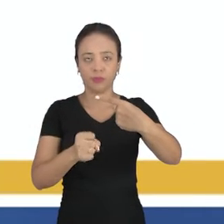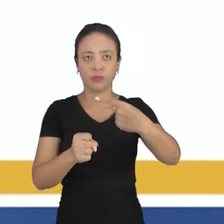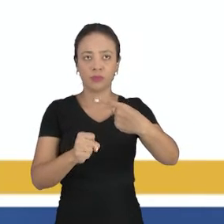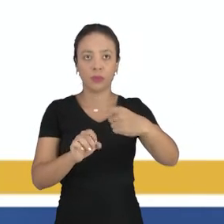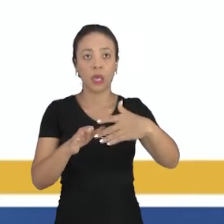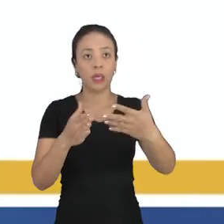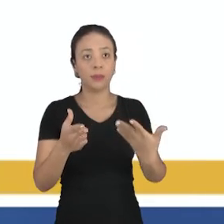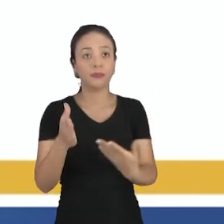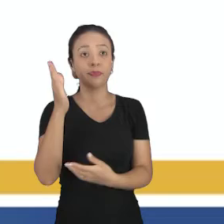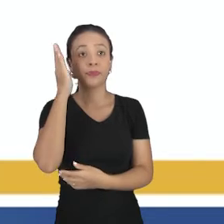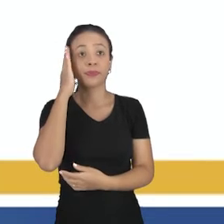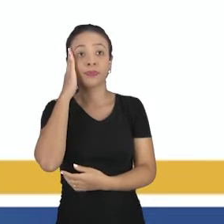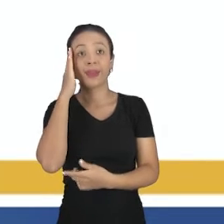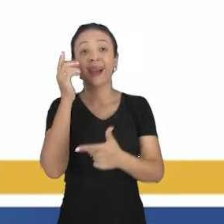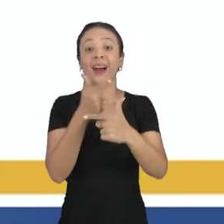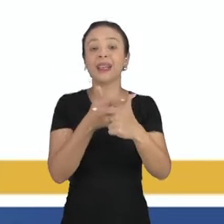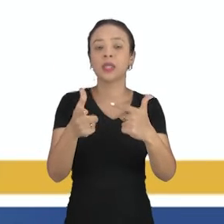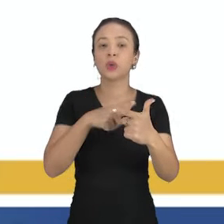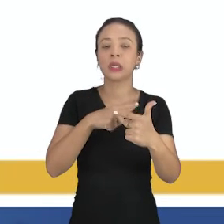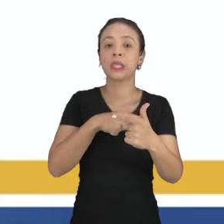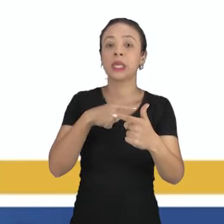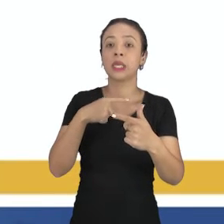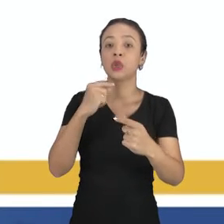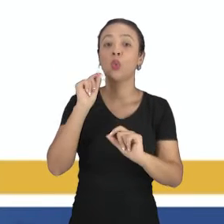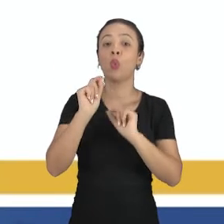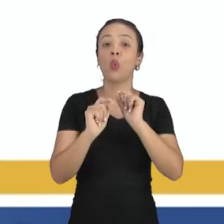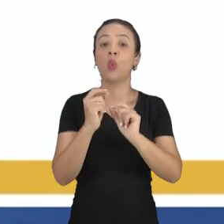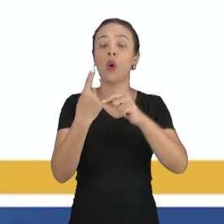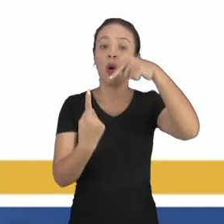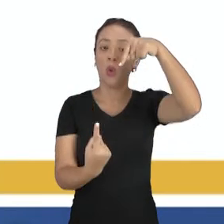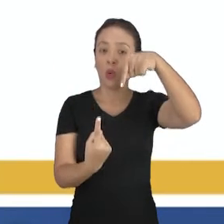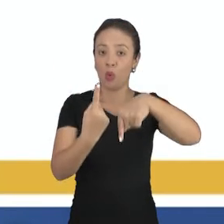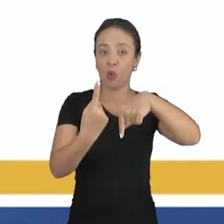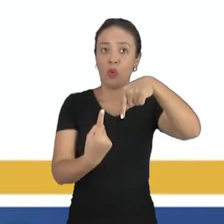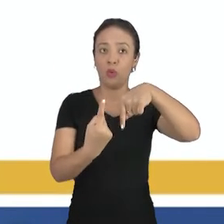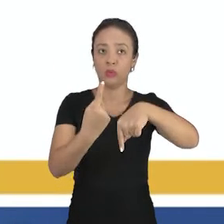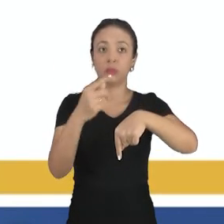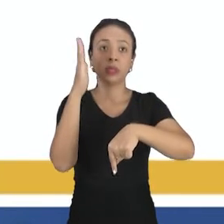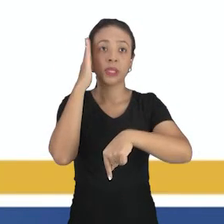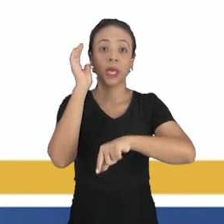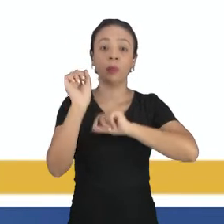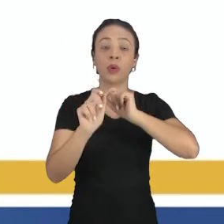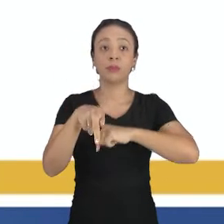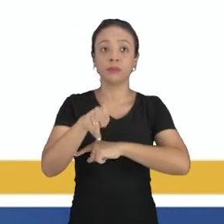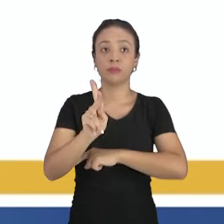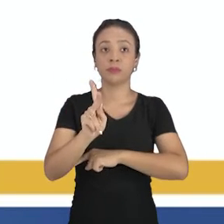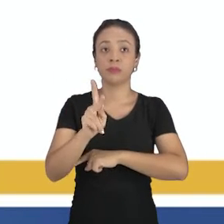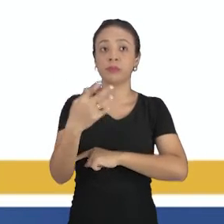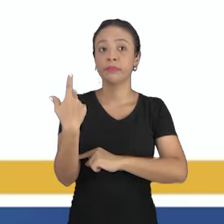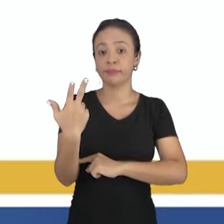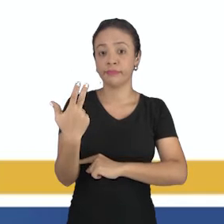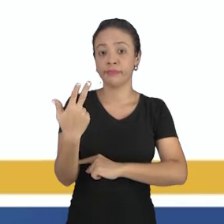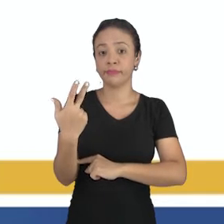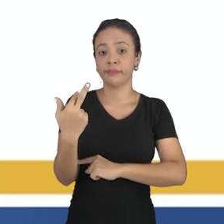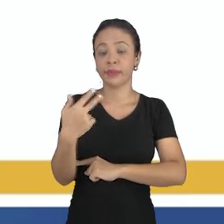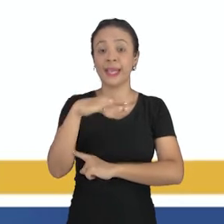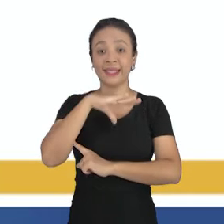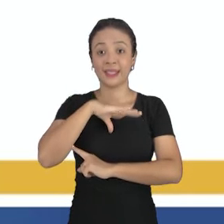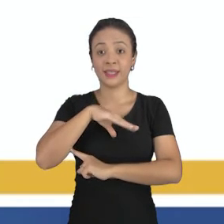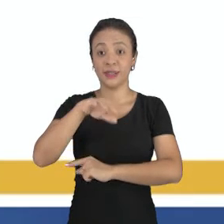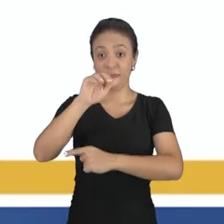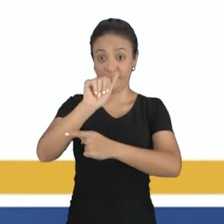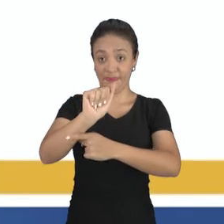pela razão de proporcionalidade nós vamos ter que ficar é igual a cidade